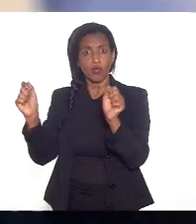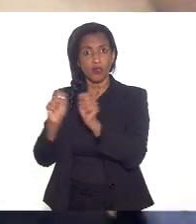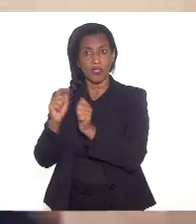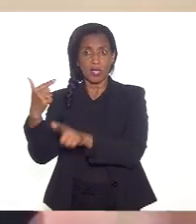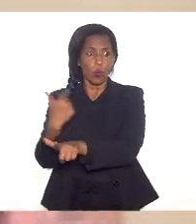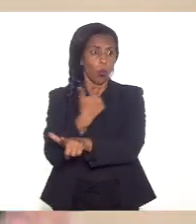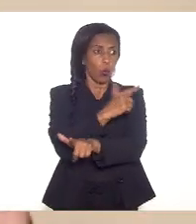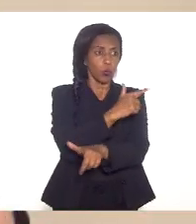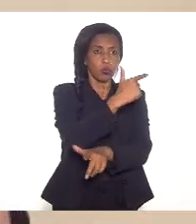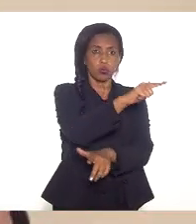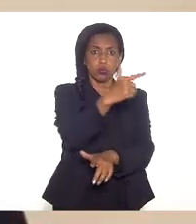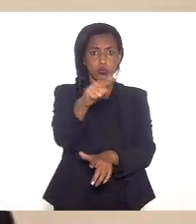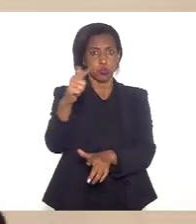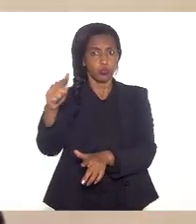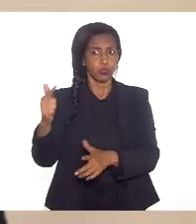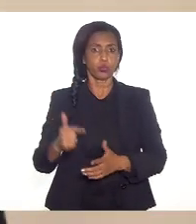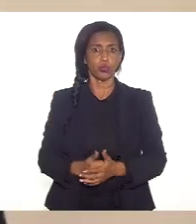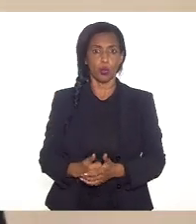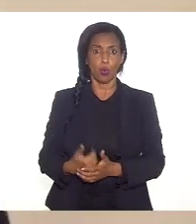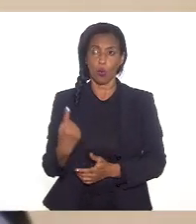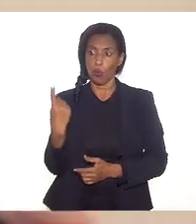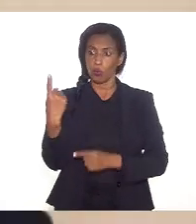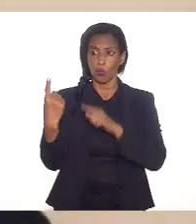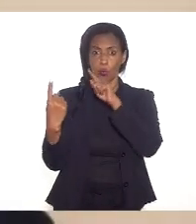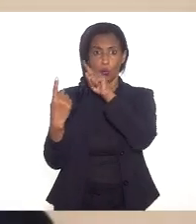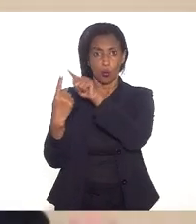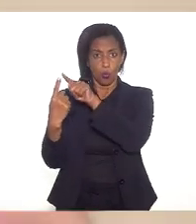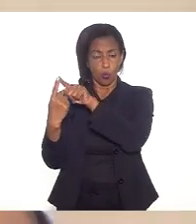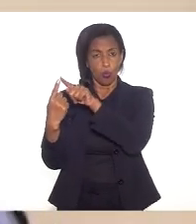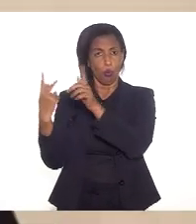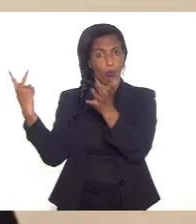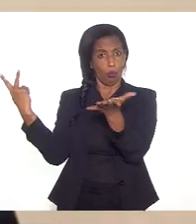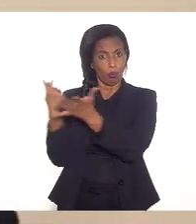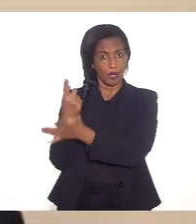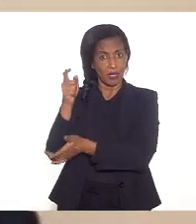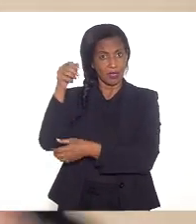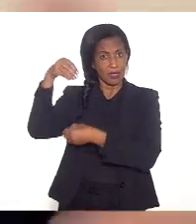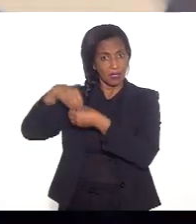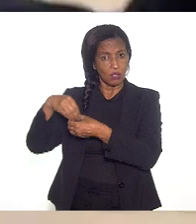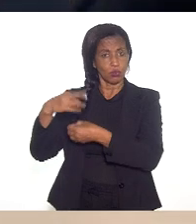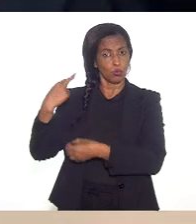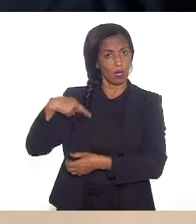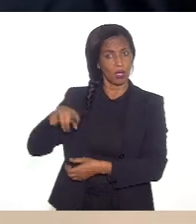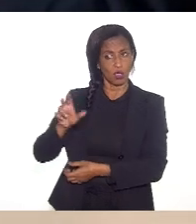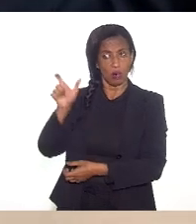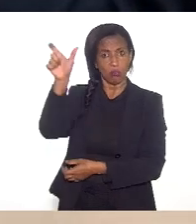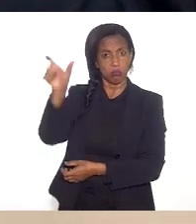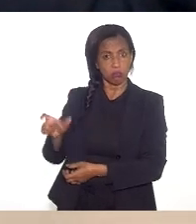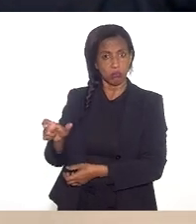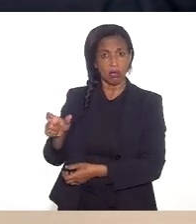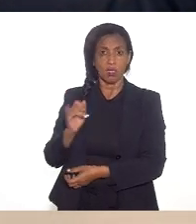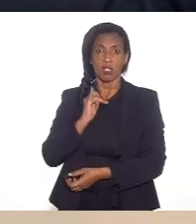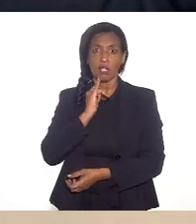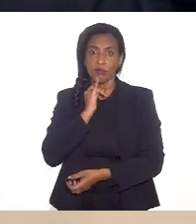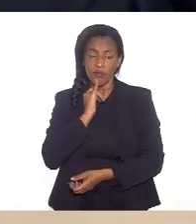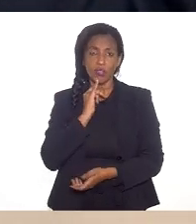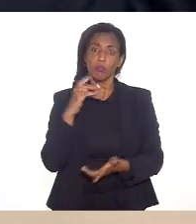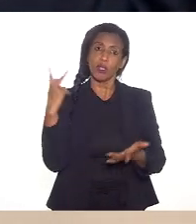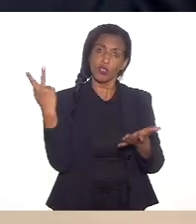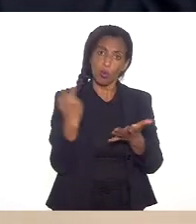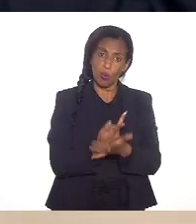vou dizer uma coisa absurda aqui, né? Quando os extremos acontecem na religião, infelizmente